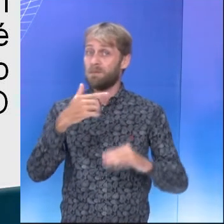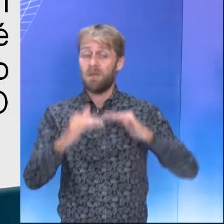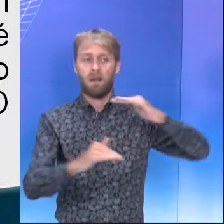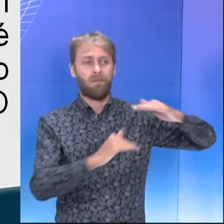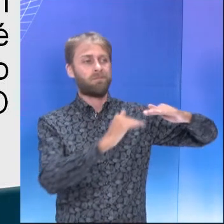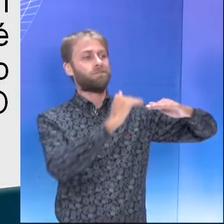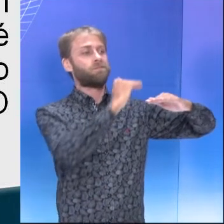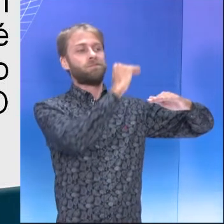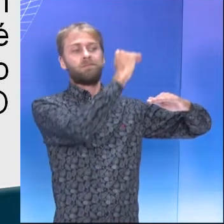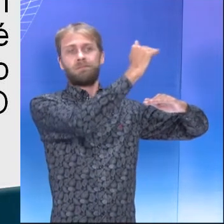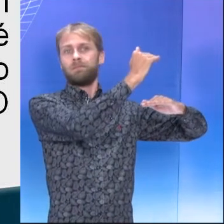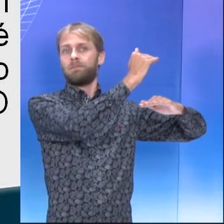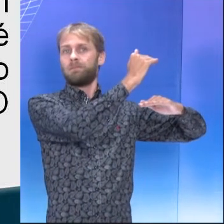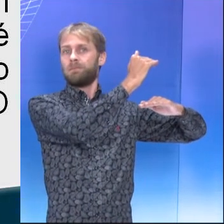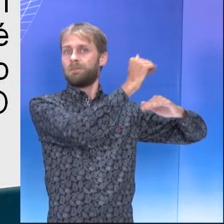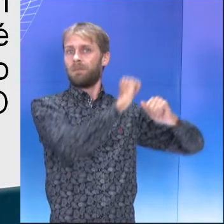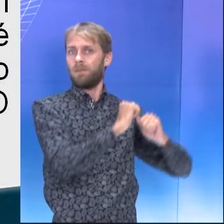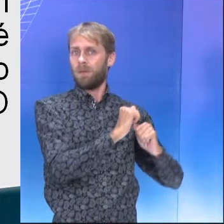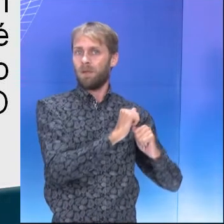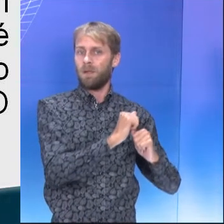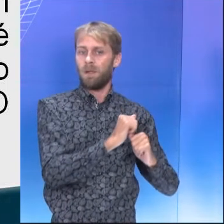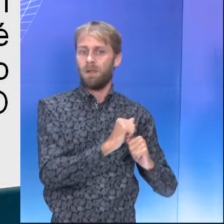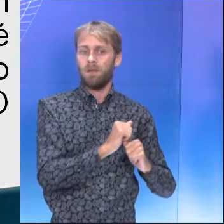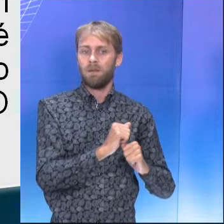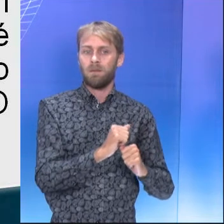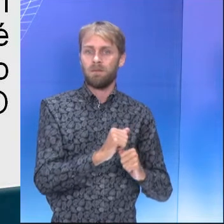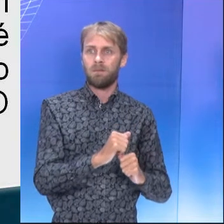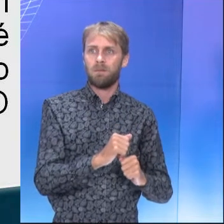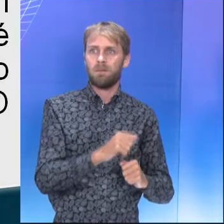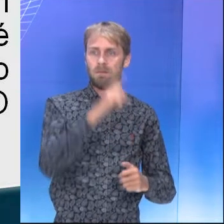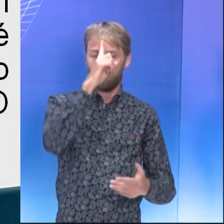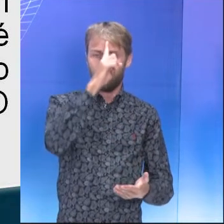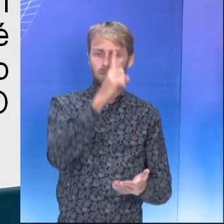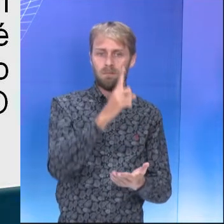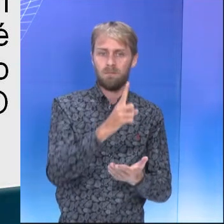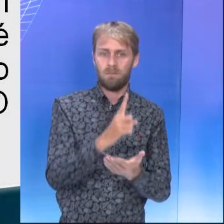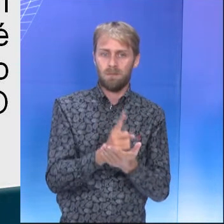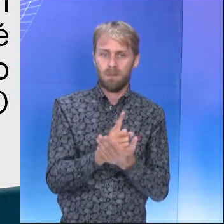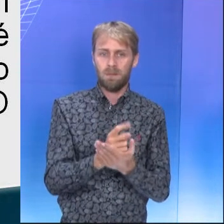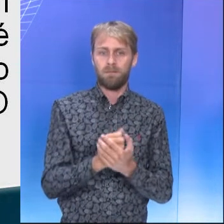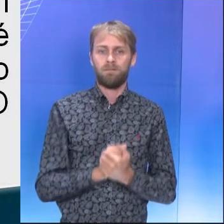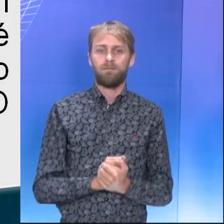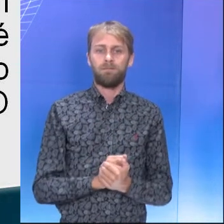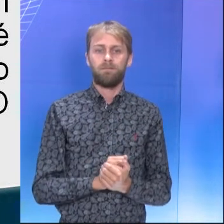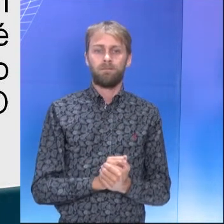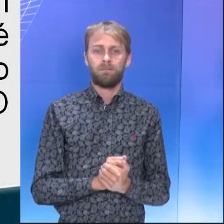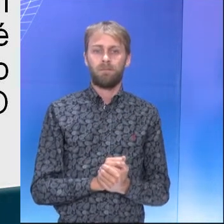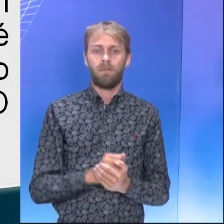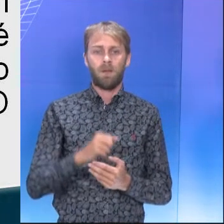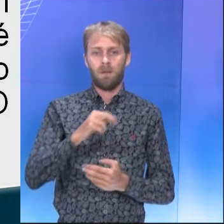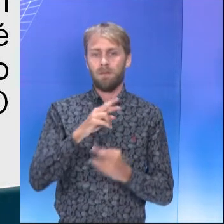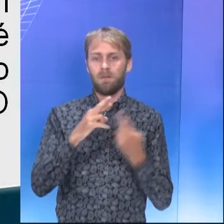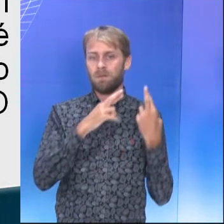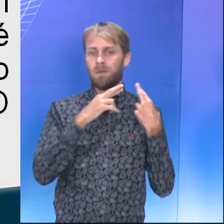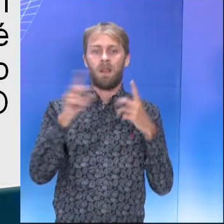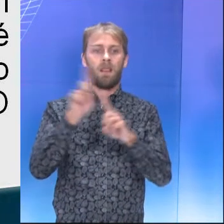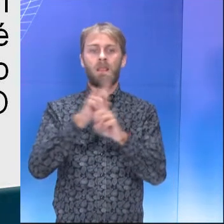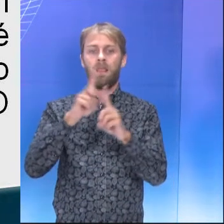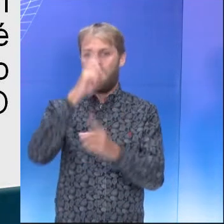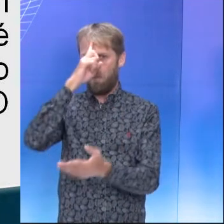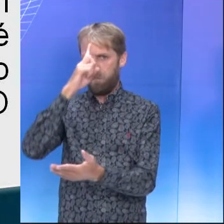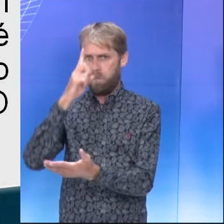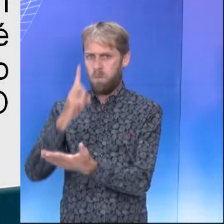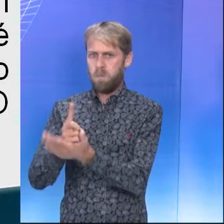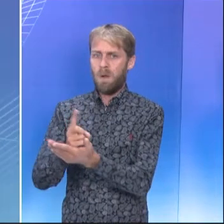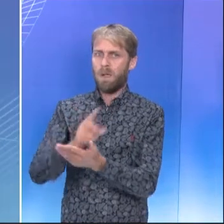dentro das comunidades, fazer coisa a partir da pressão ou coerção social. O chefe não é um comandante, as